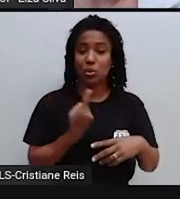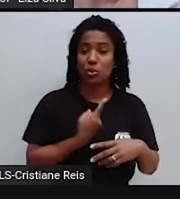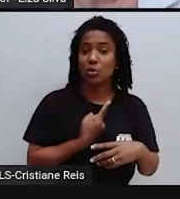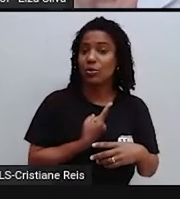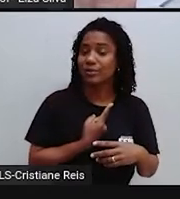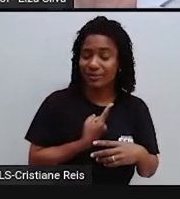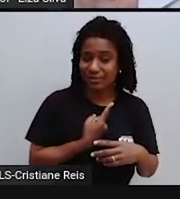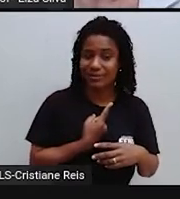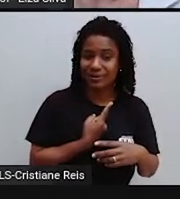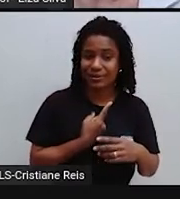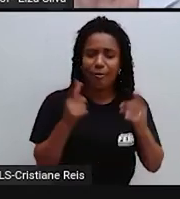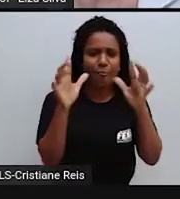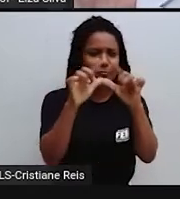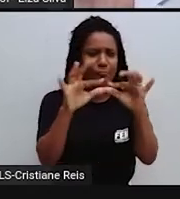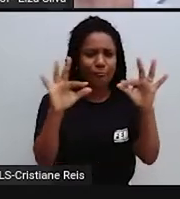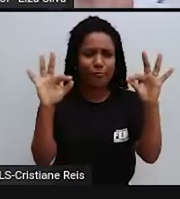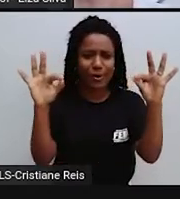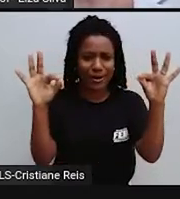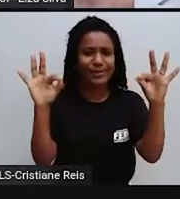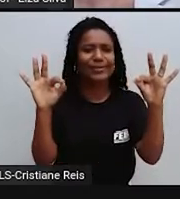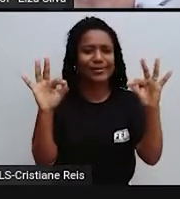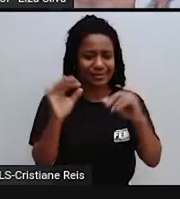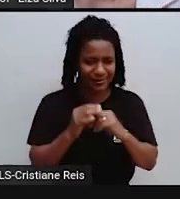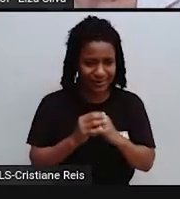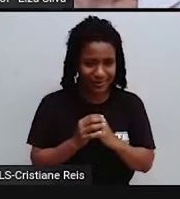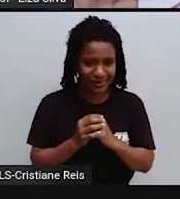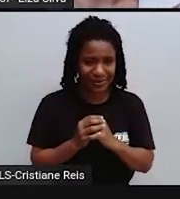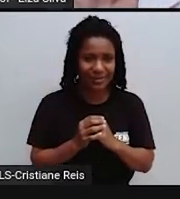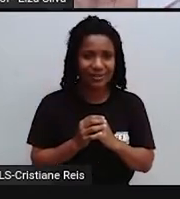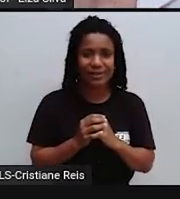elaboramos frases,